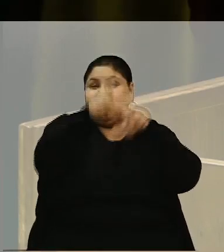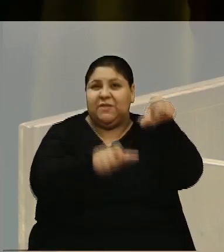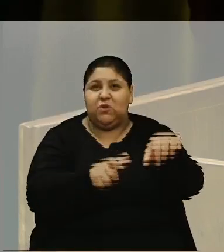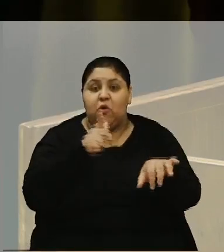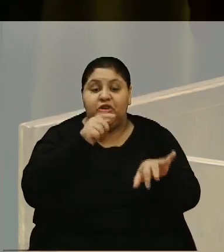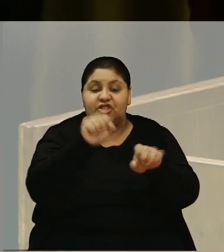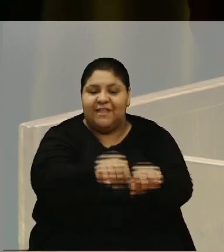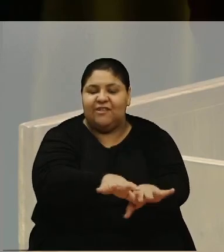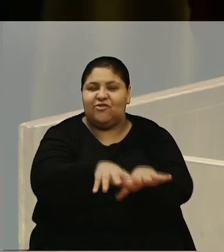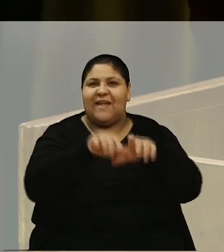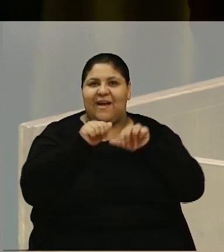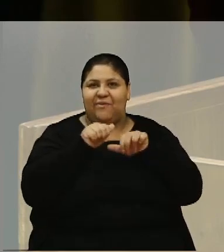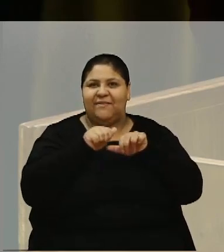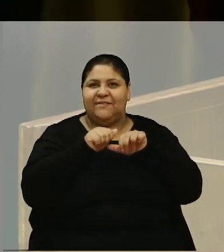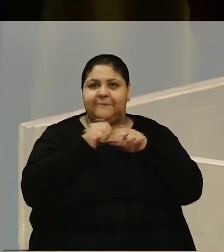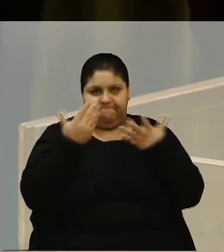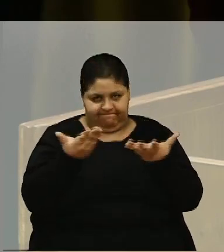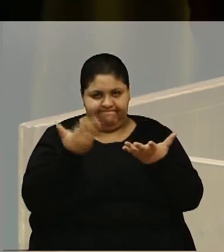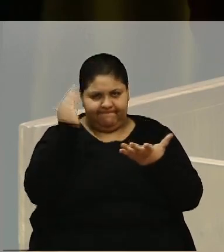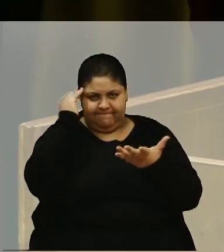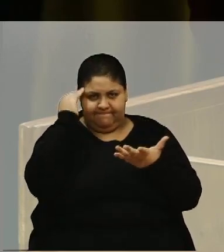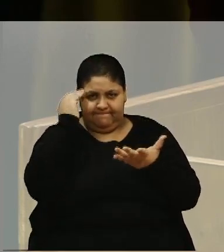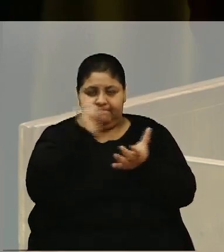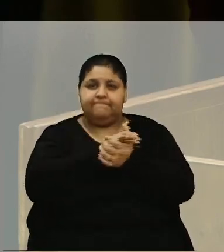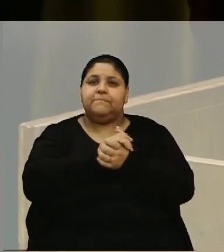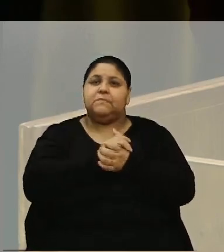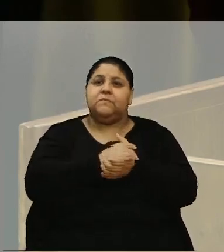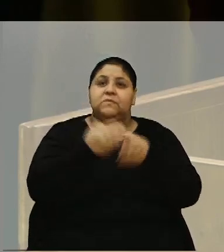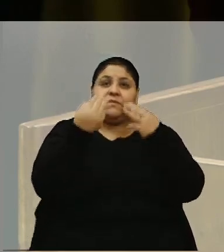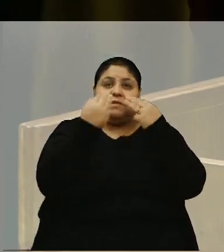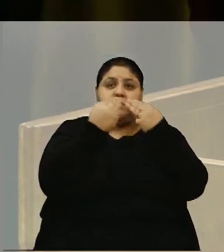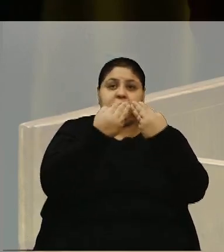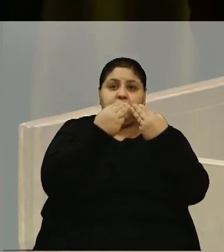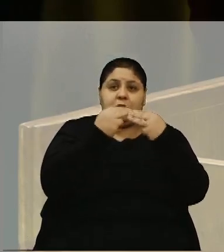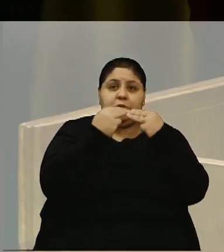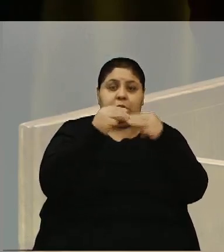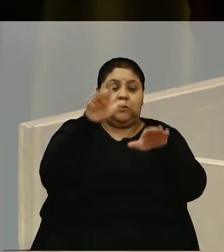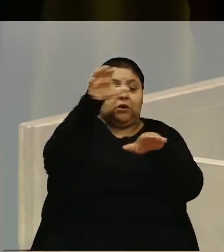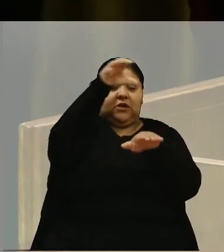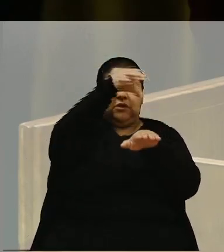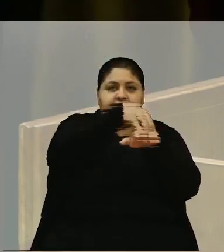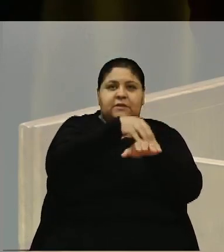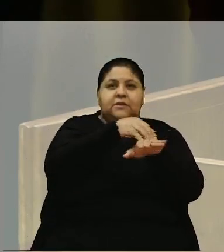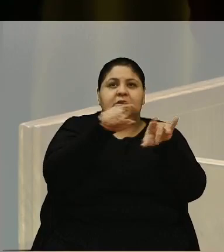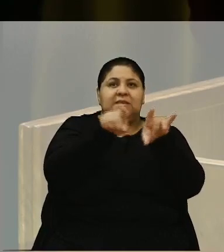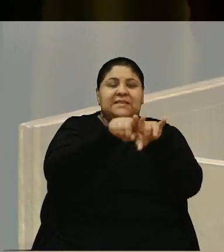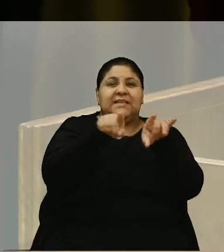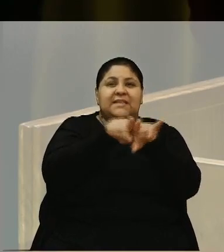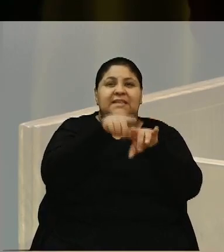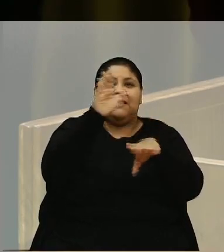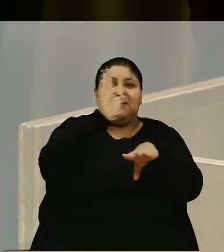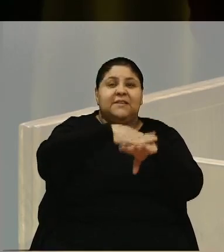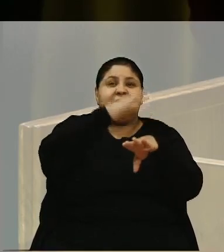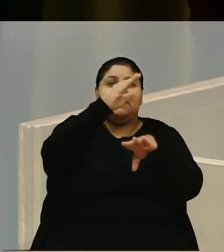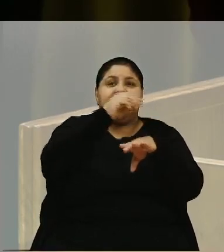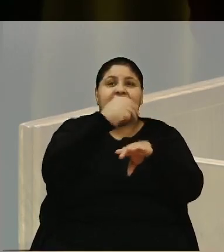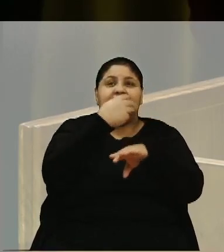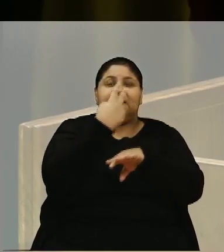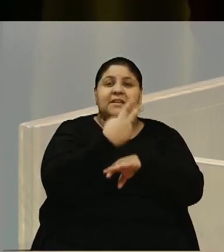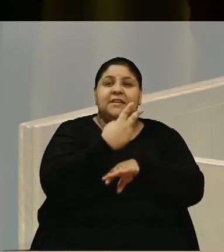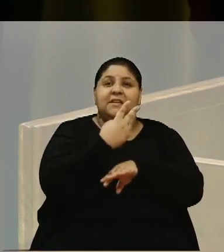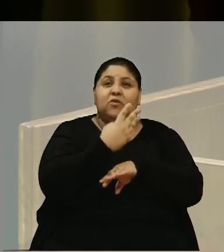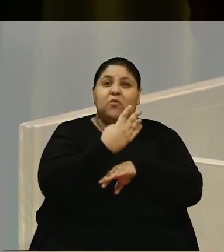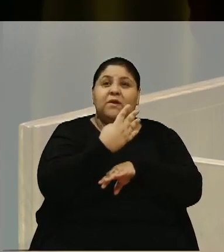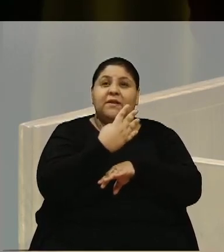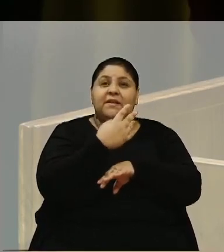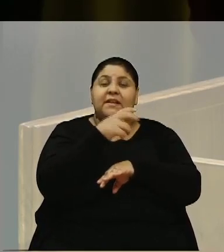alagados. E em cima das nossas caminhonetes, do Ajuda Humanitária 4x4, a gente transportou mais ou menos 530